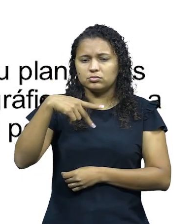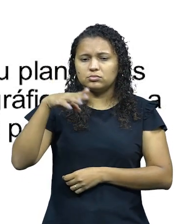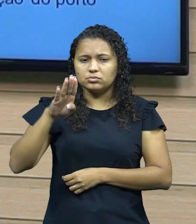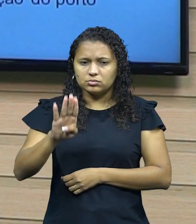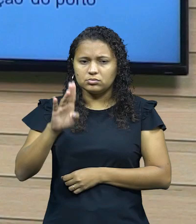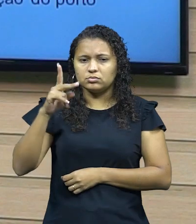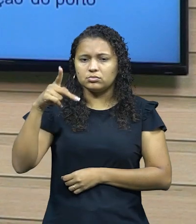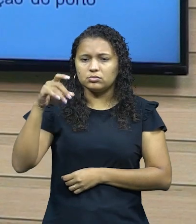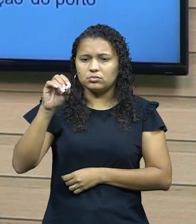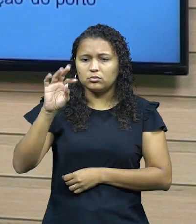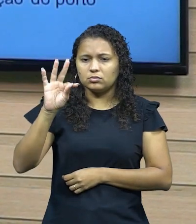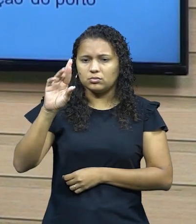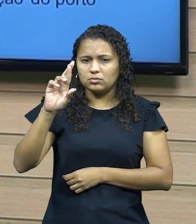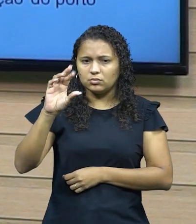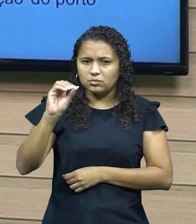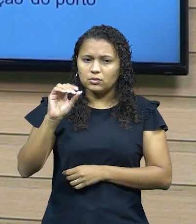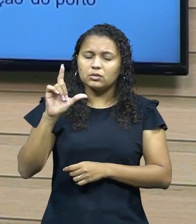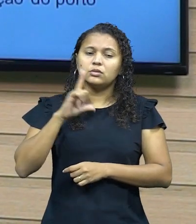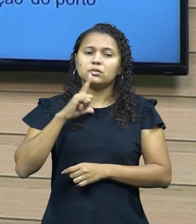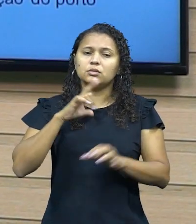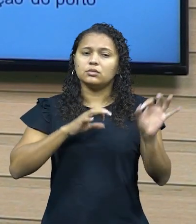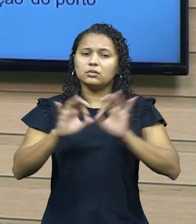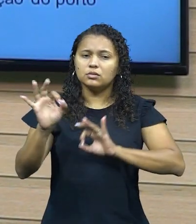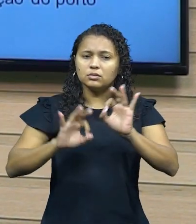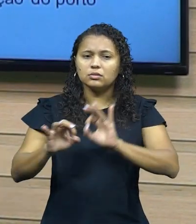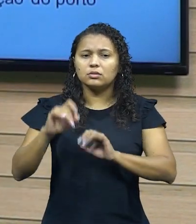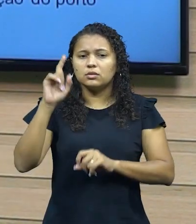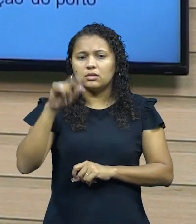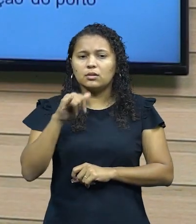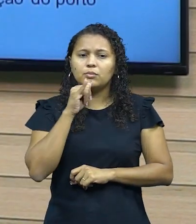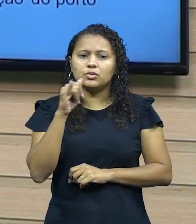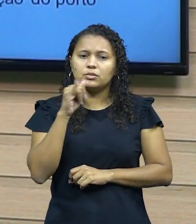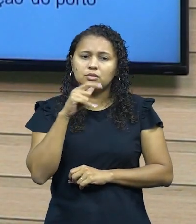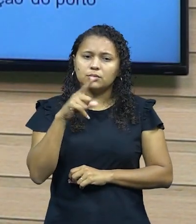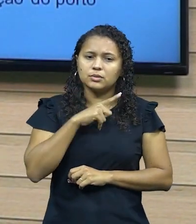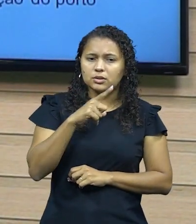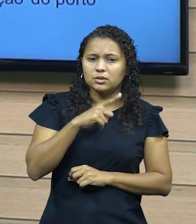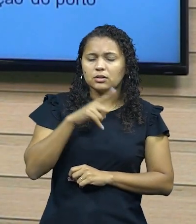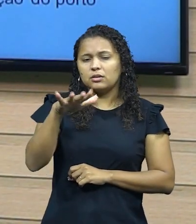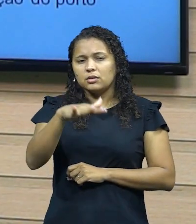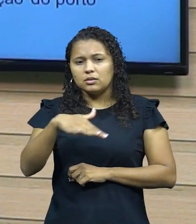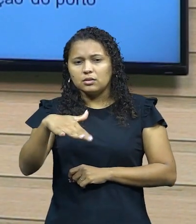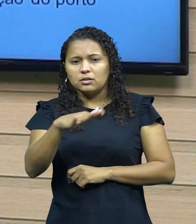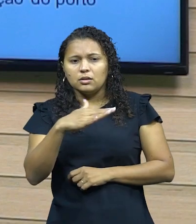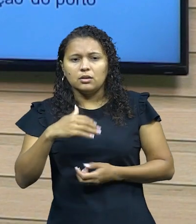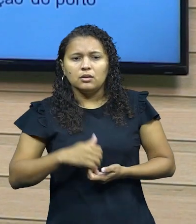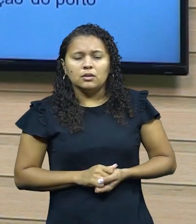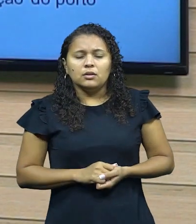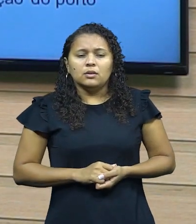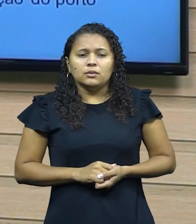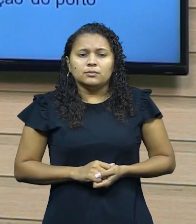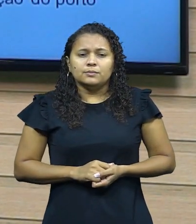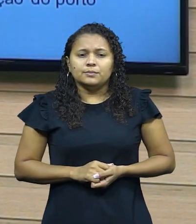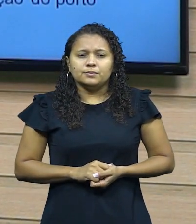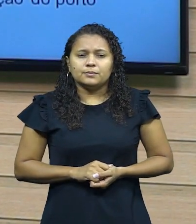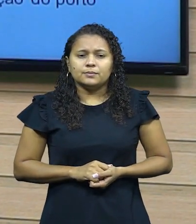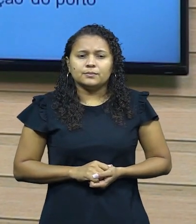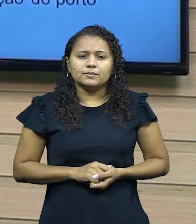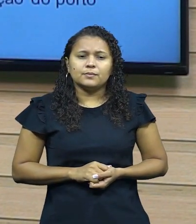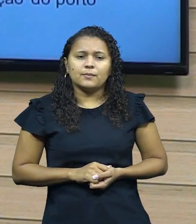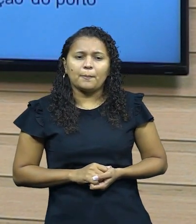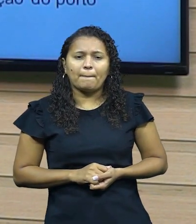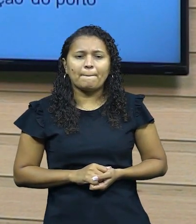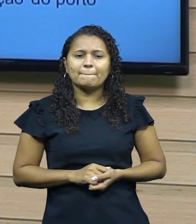público. Então, a área do porto organizado é exatamente aquilo. Nós temos, aquilo que faz, a área do